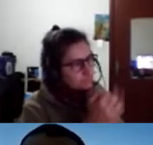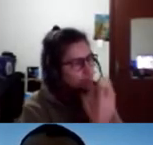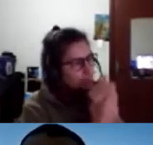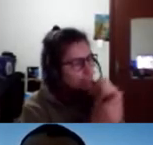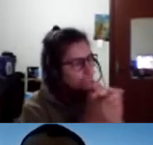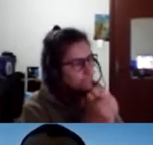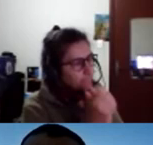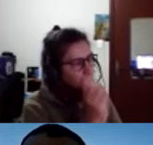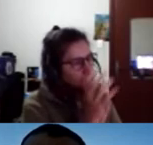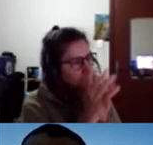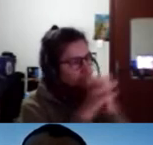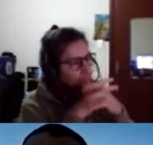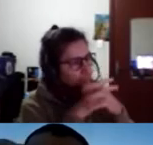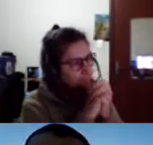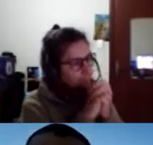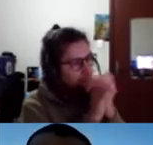virar o jogo.